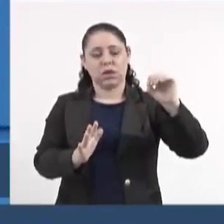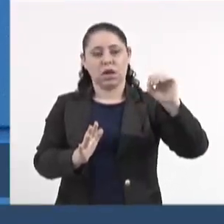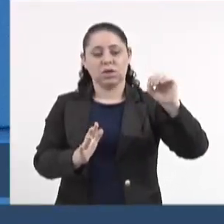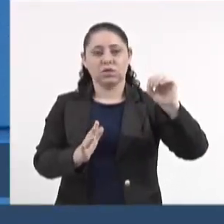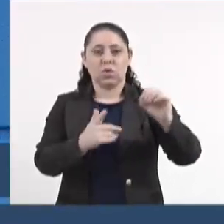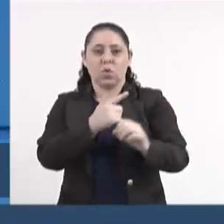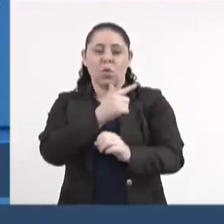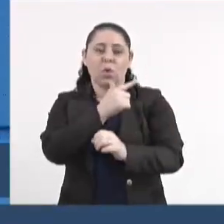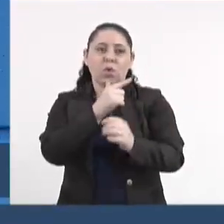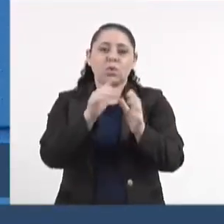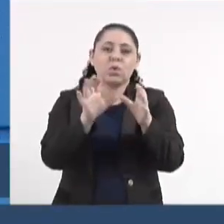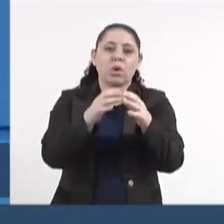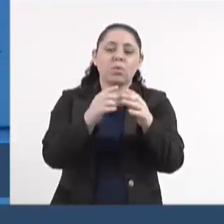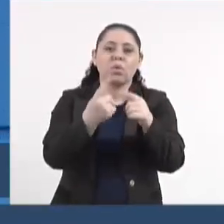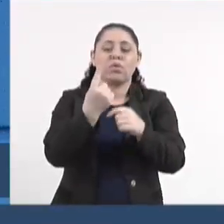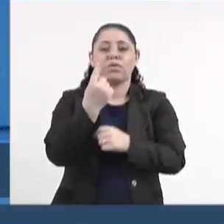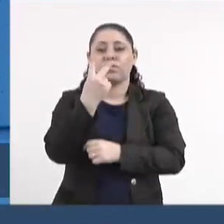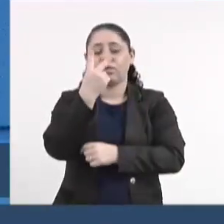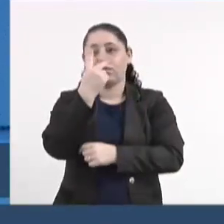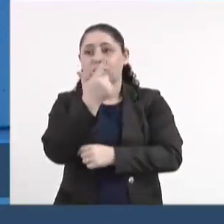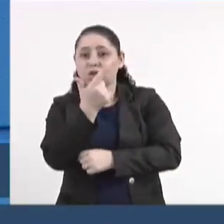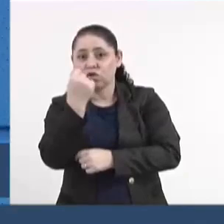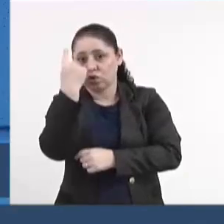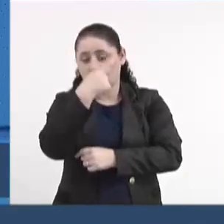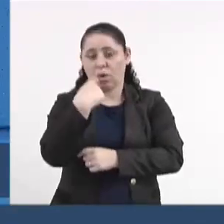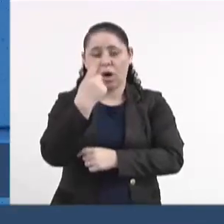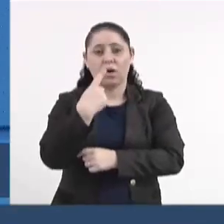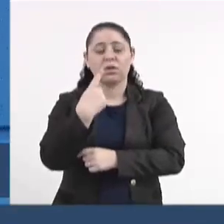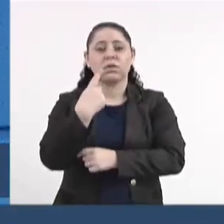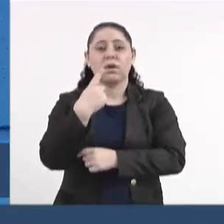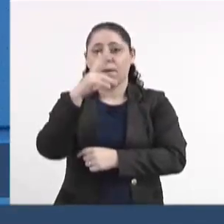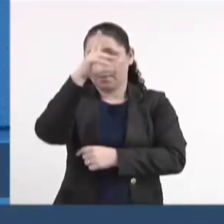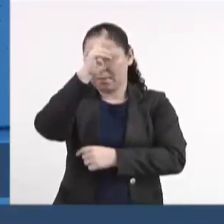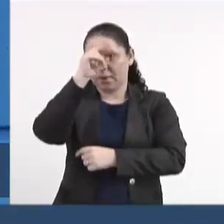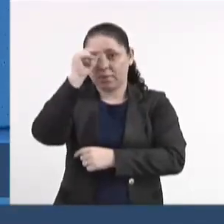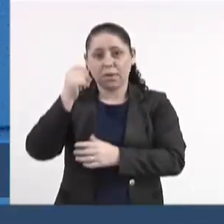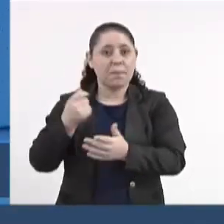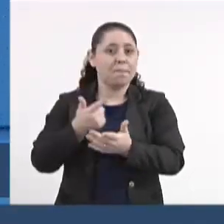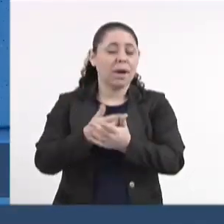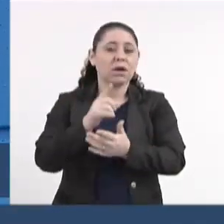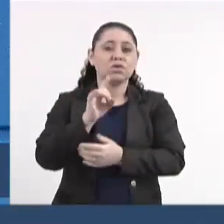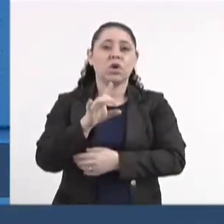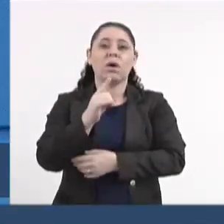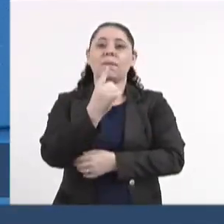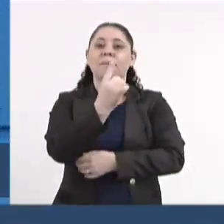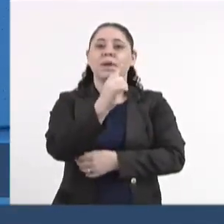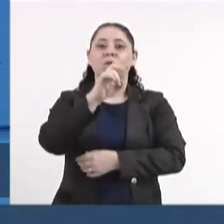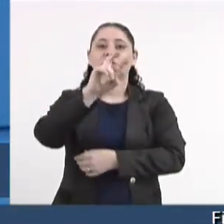1, pago para 20 horas, e em Pedro Gomes o prefeito paga apenas